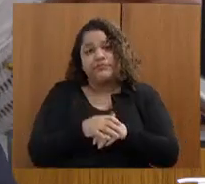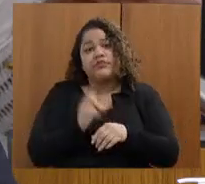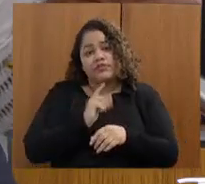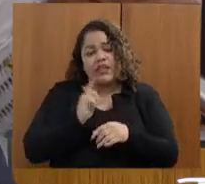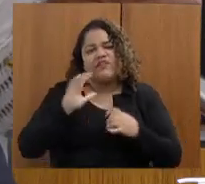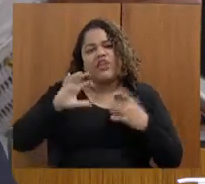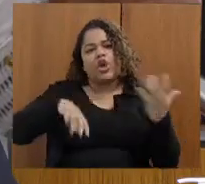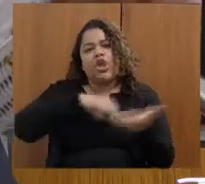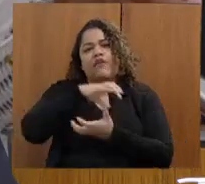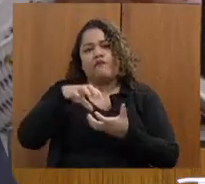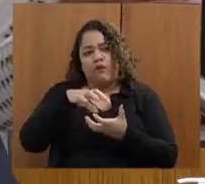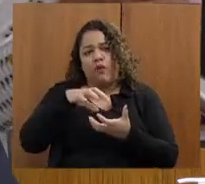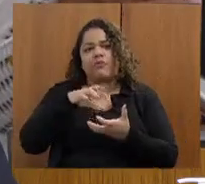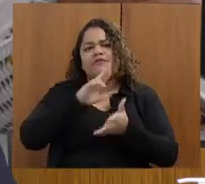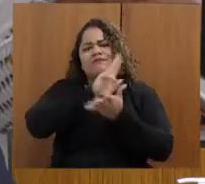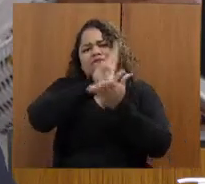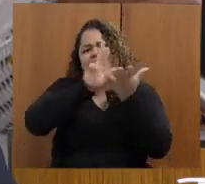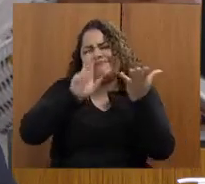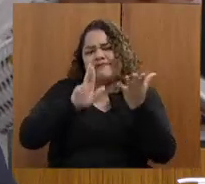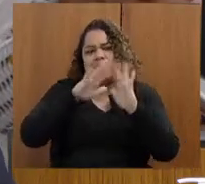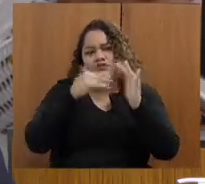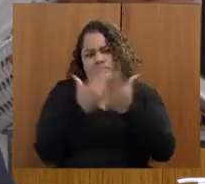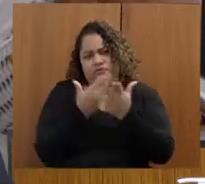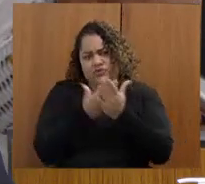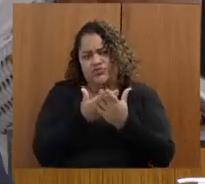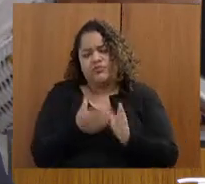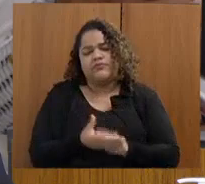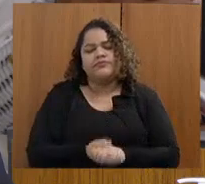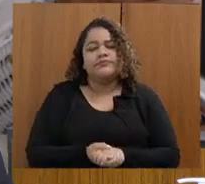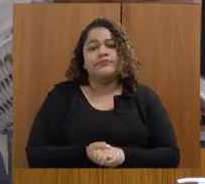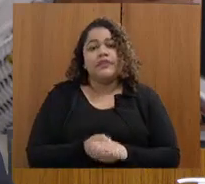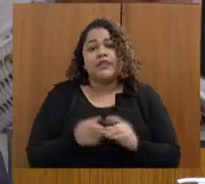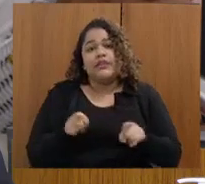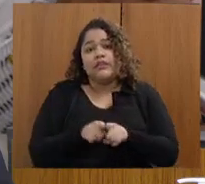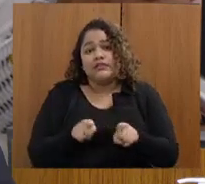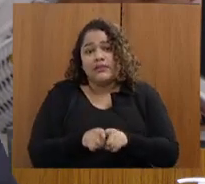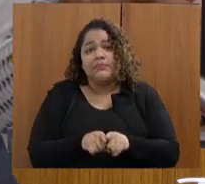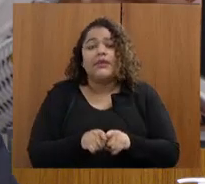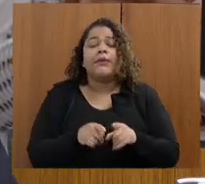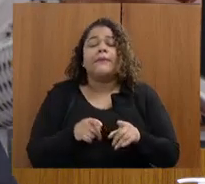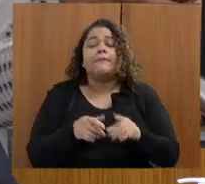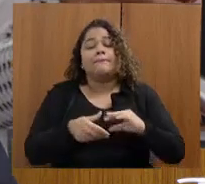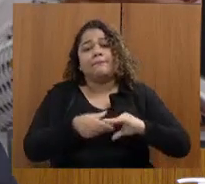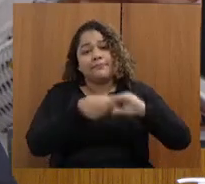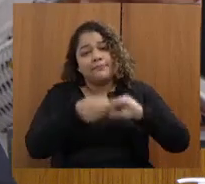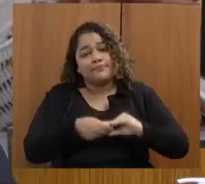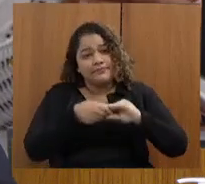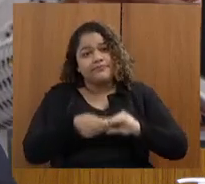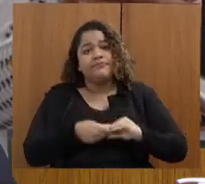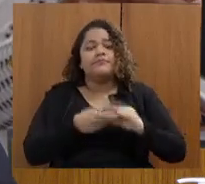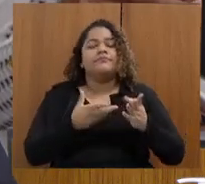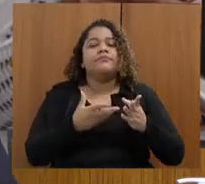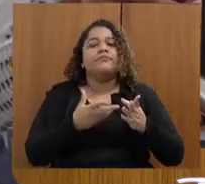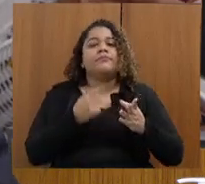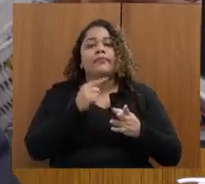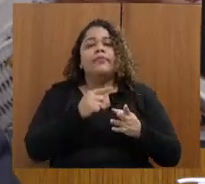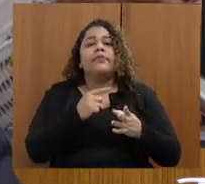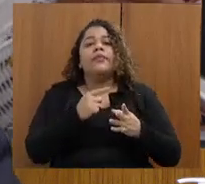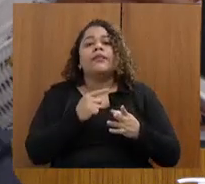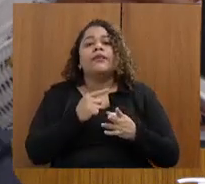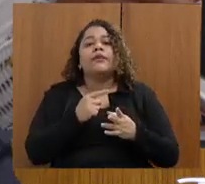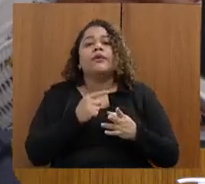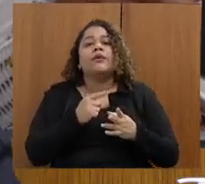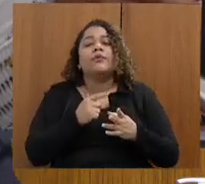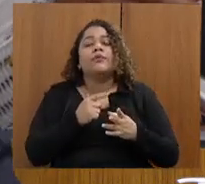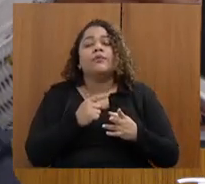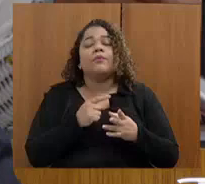e por fim parabenizar também secretário pelo projeto o projeto trilhas do